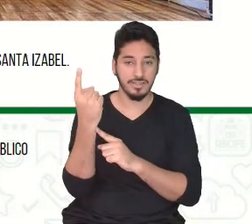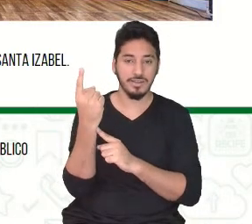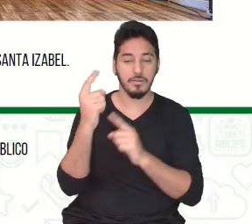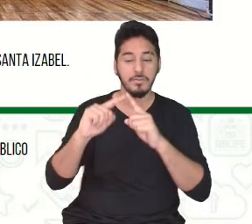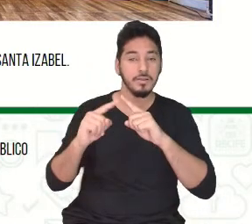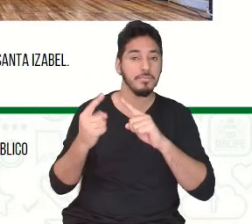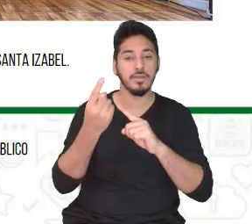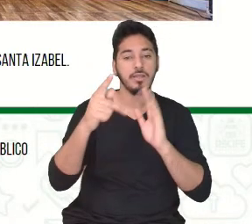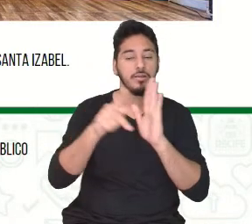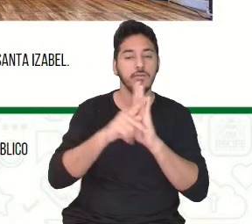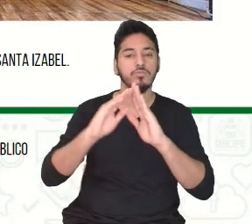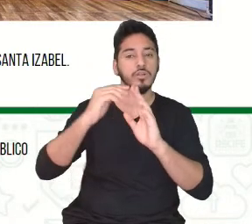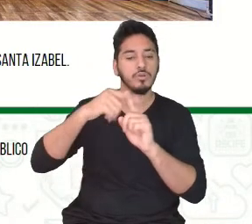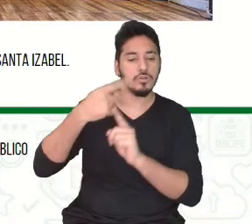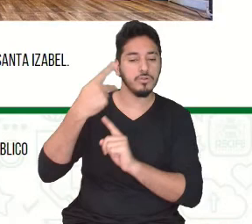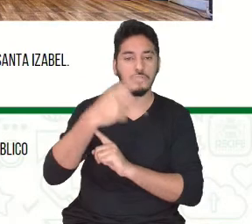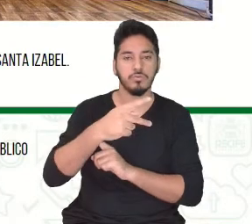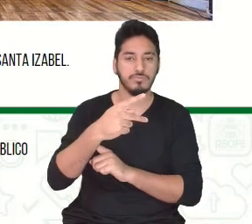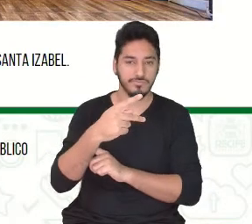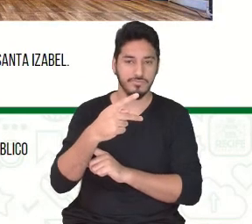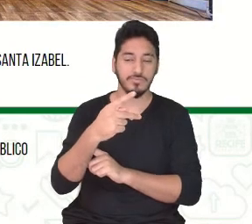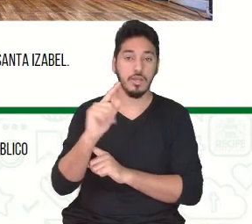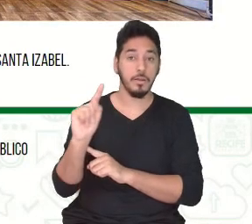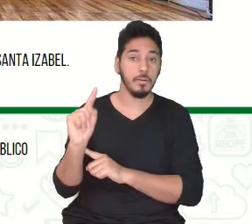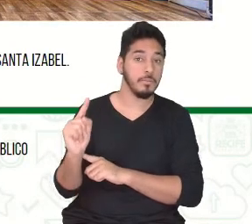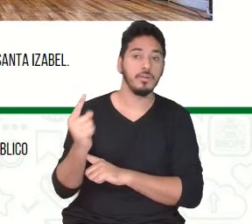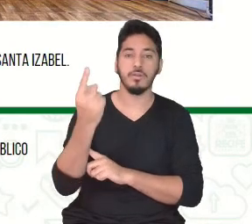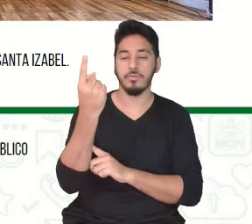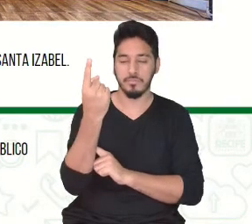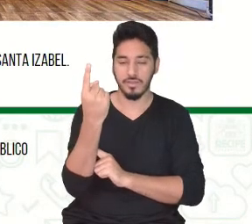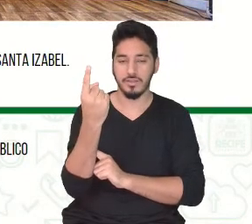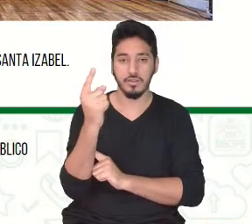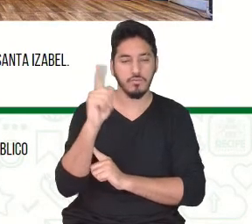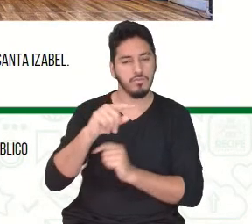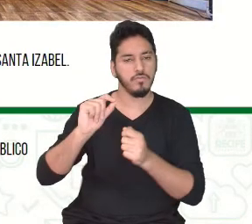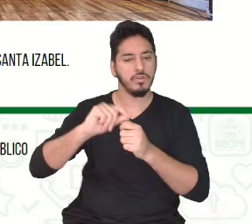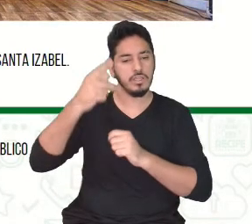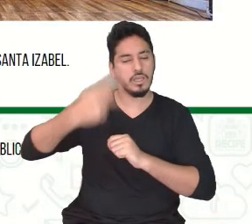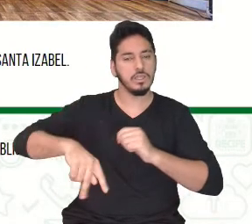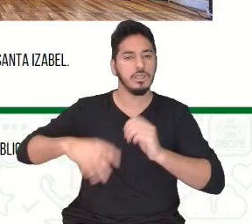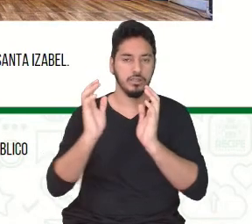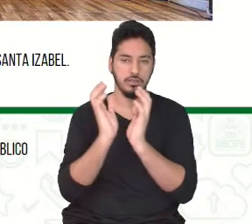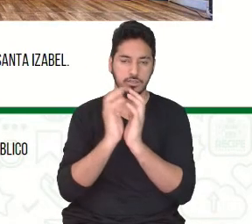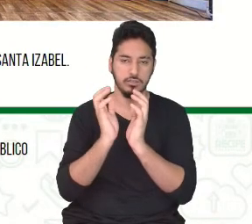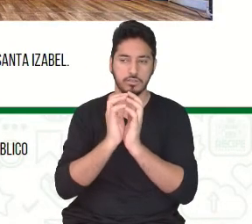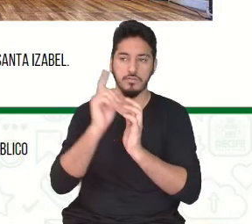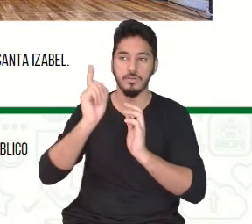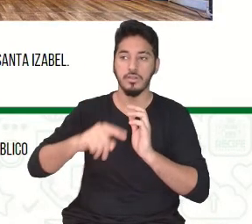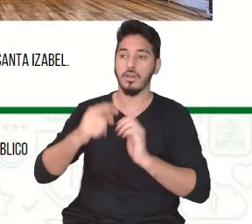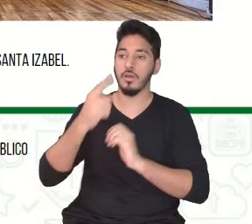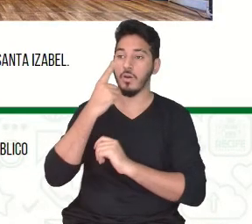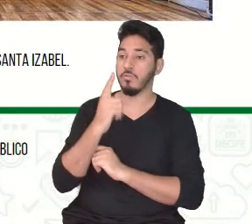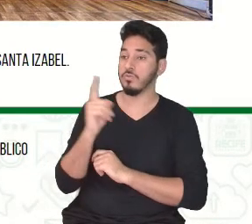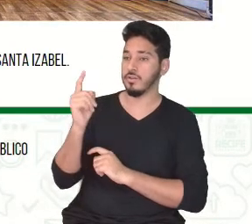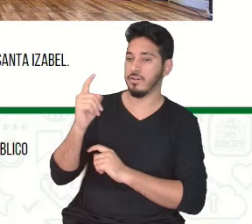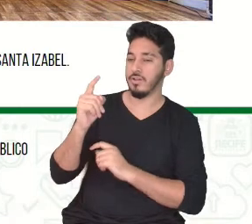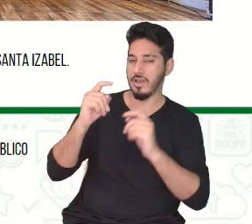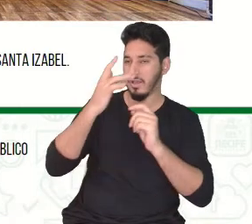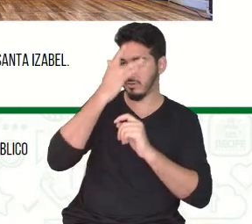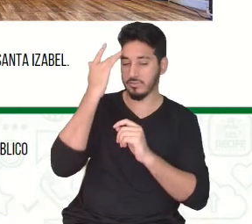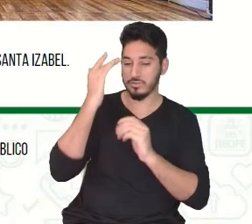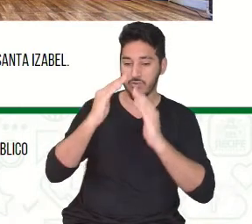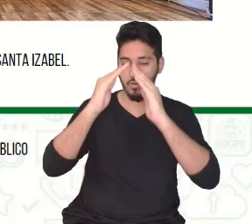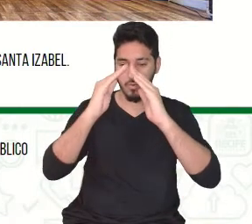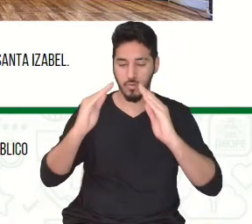Américas inteiras, do Canadá até o Uruguai. A primeira sinagoga foi aqui no Recife, que é esse templo em que as pessoas da